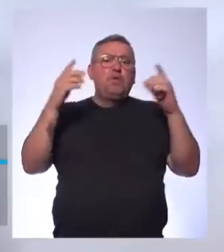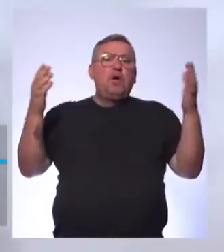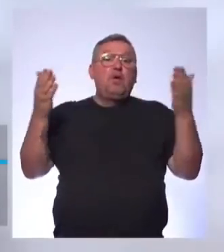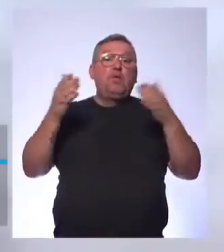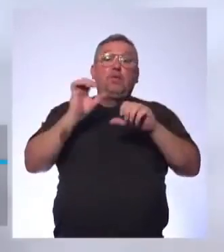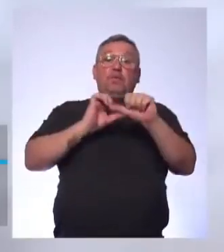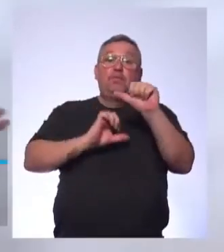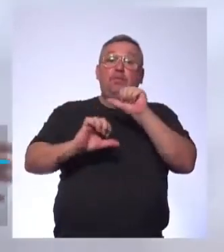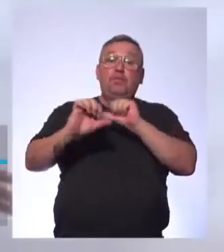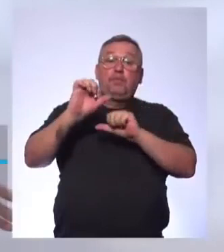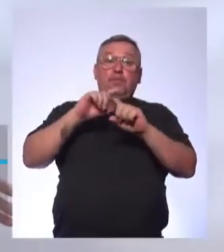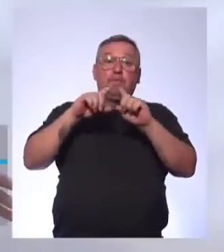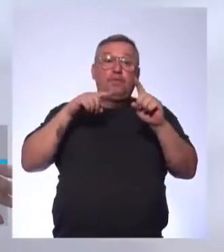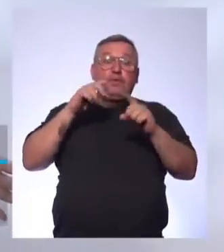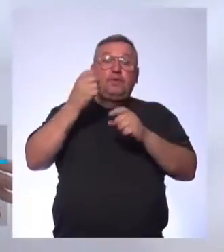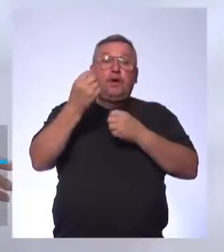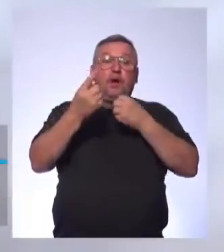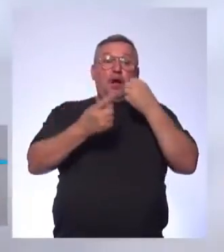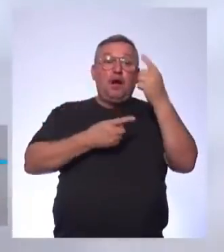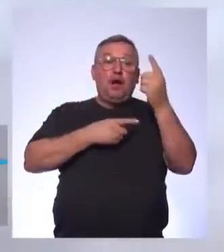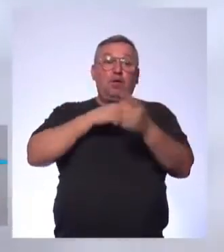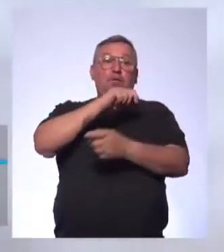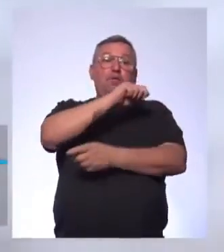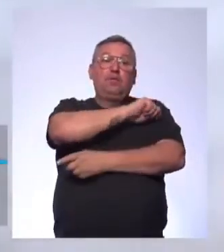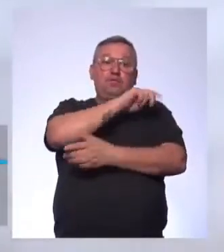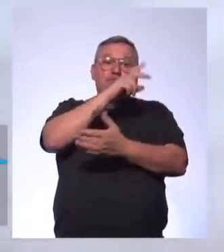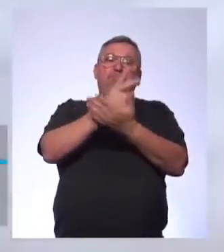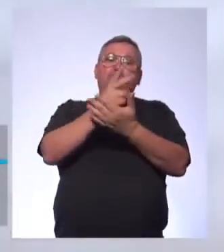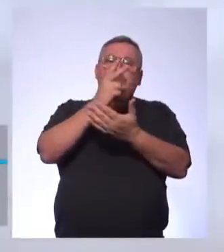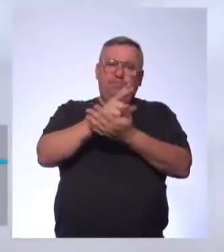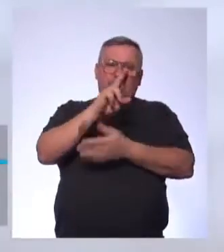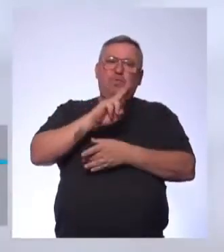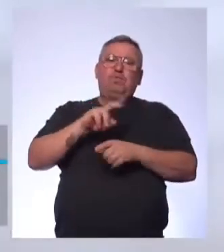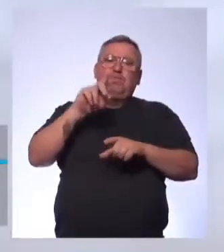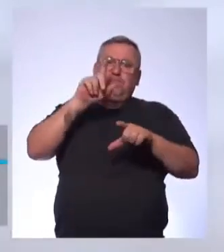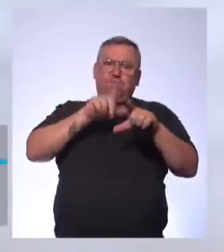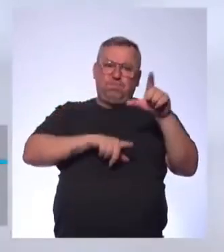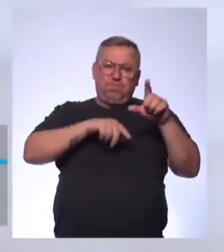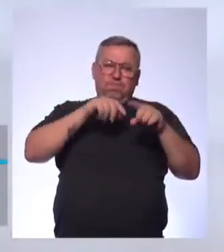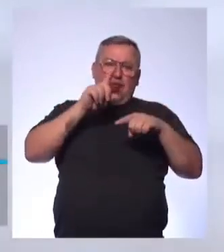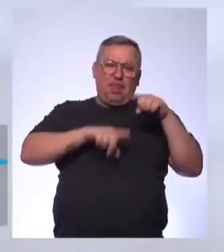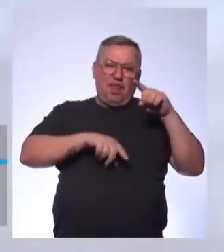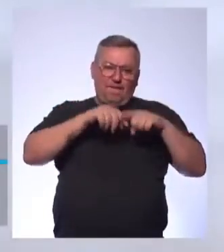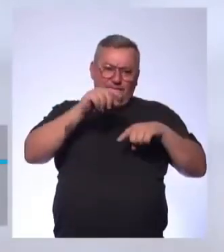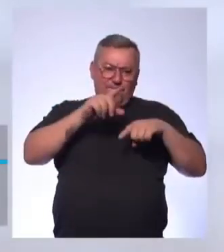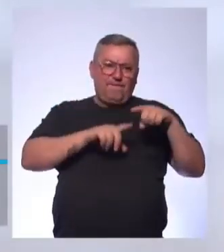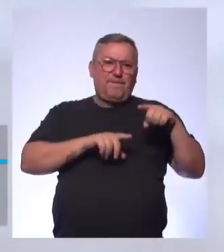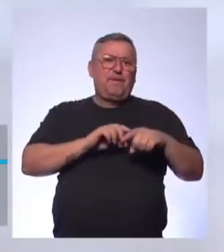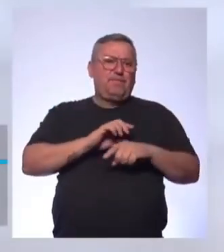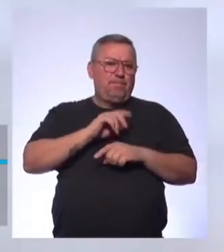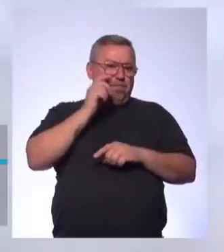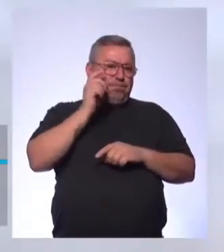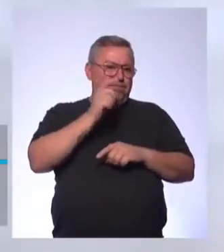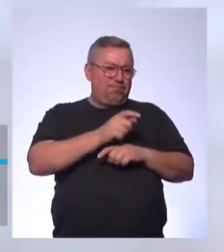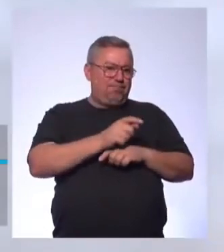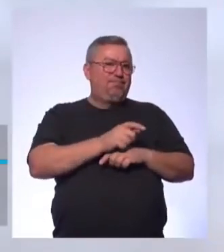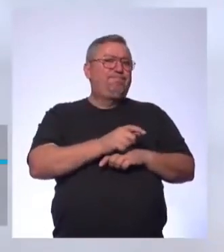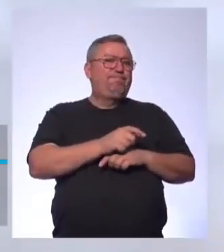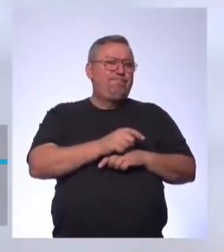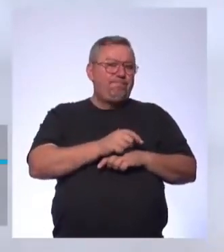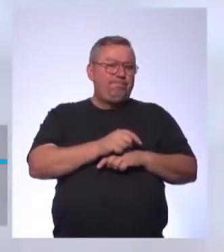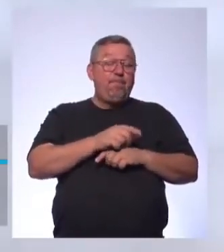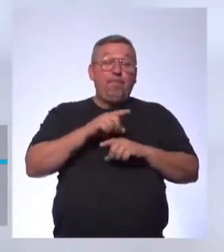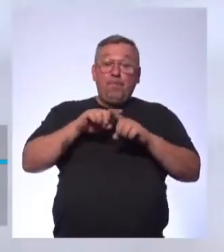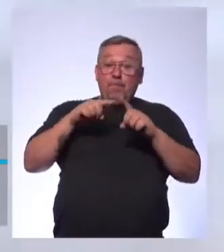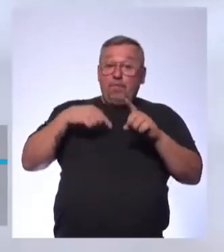em função do linguajar que alguns alunos ainda continuam usando, tá certo? Enquanto isso, eu vou agradecer aos professores que nos ajudaram